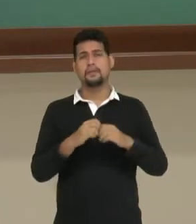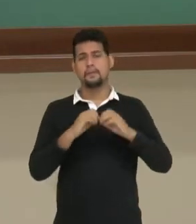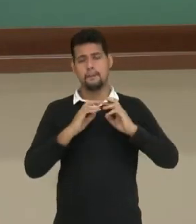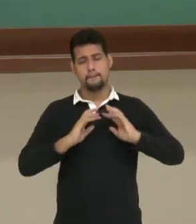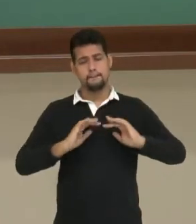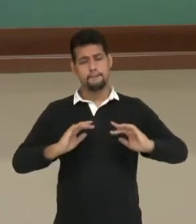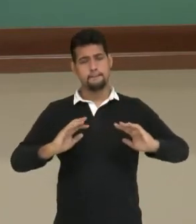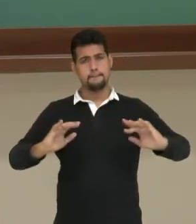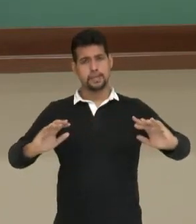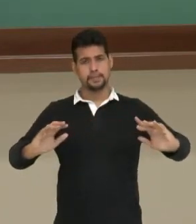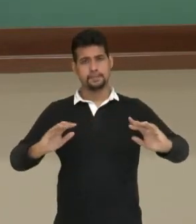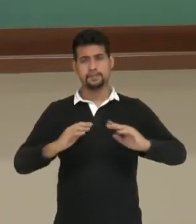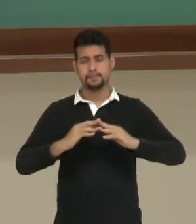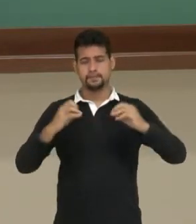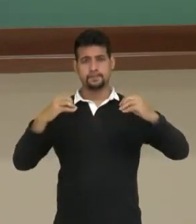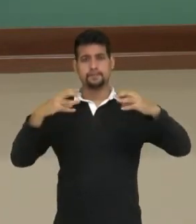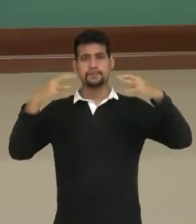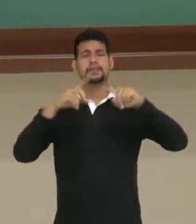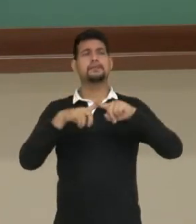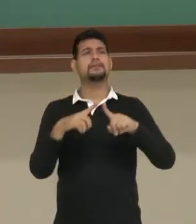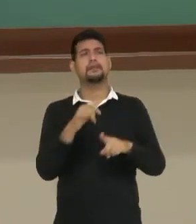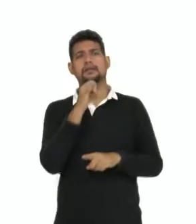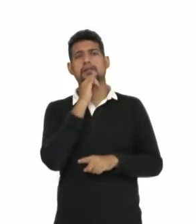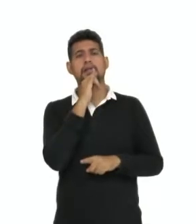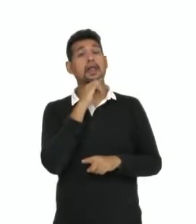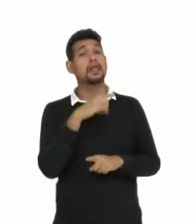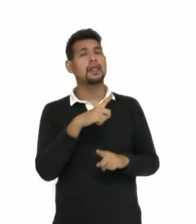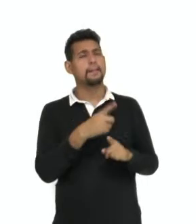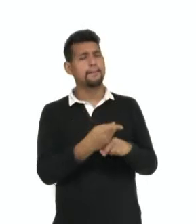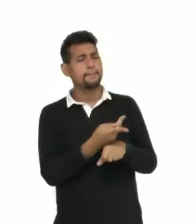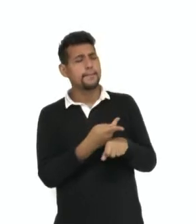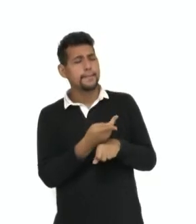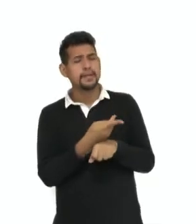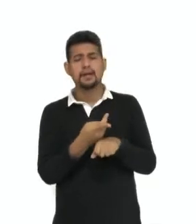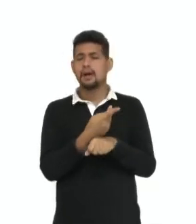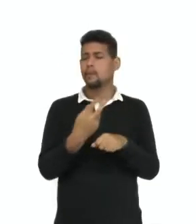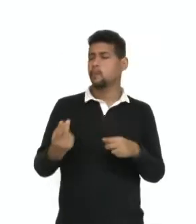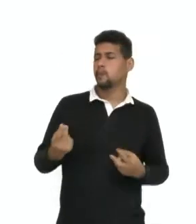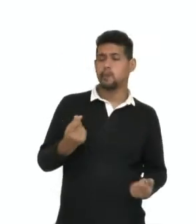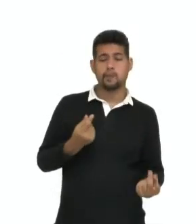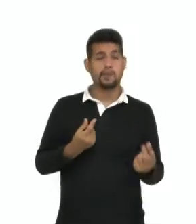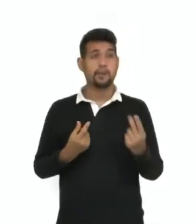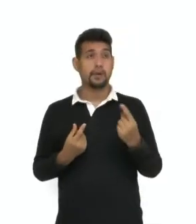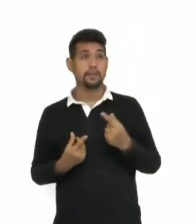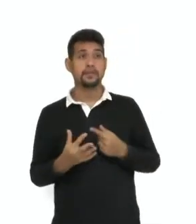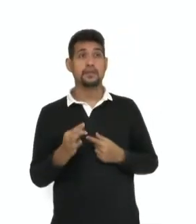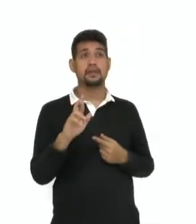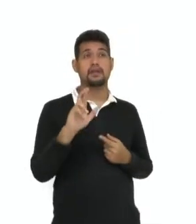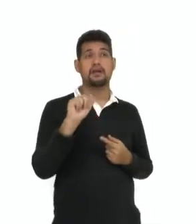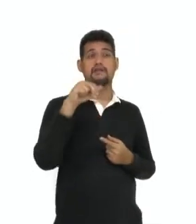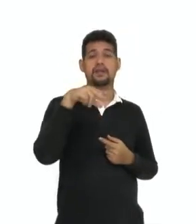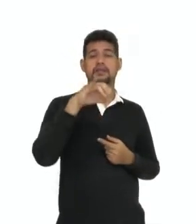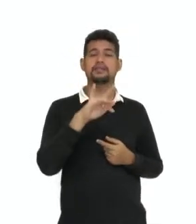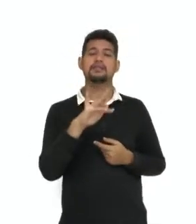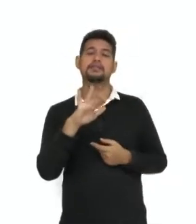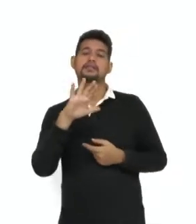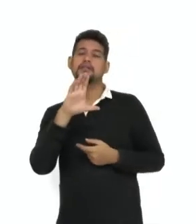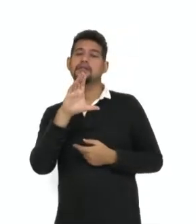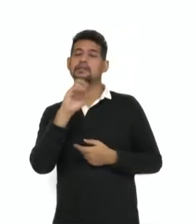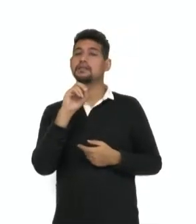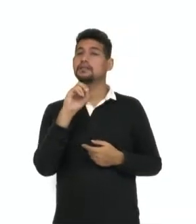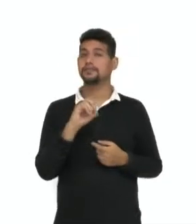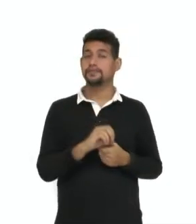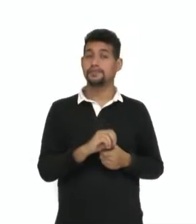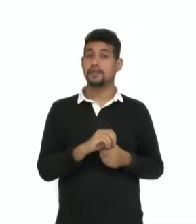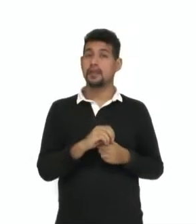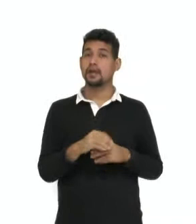tá? Veja, em busca de riquezas, Francisco Pizarro partiu do Panamá com